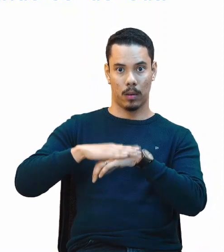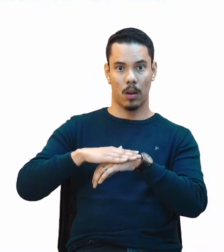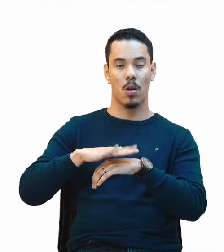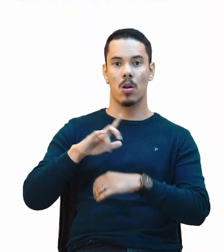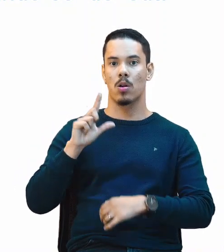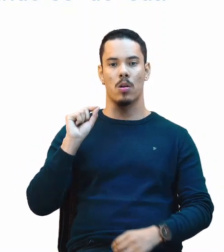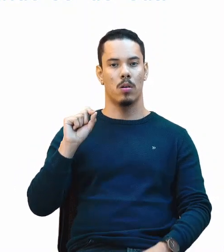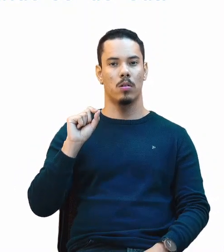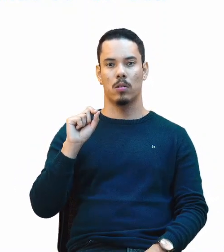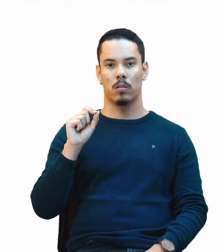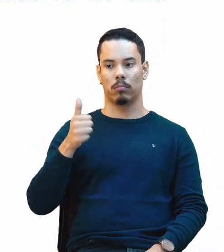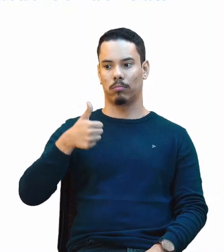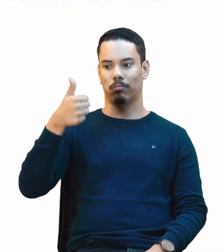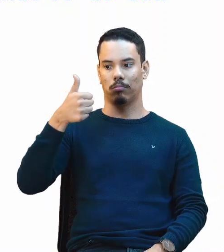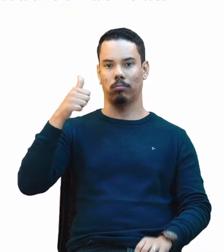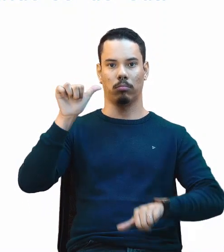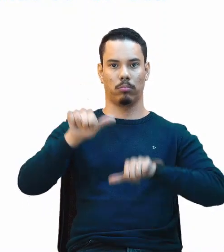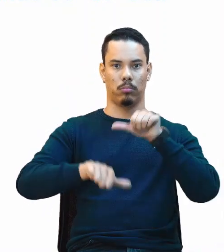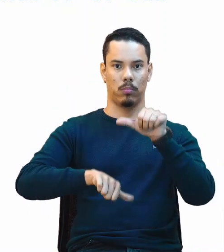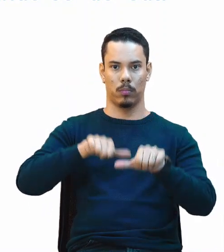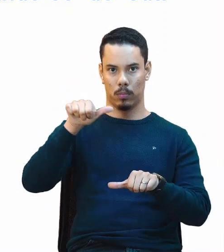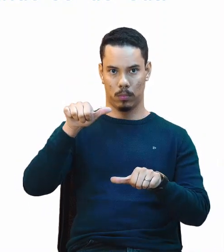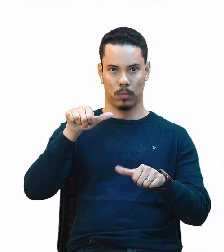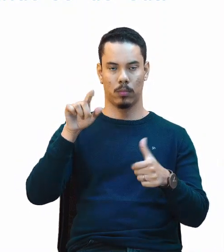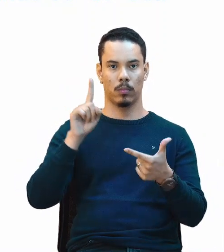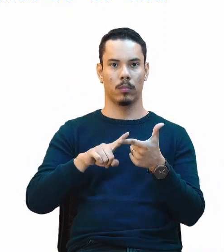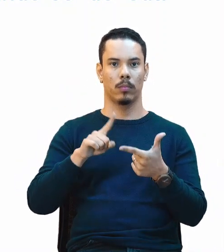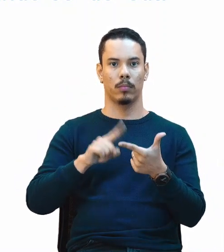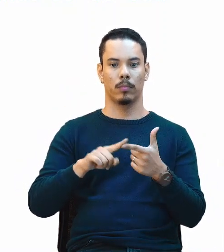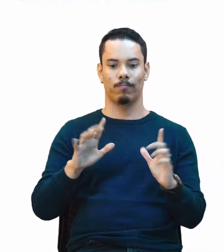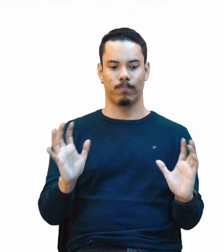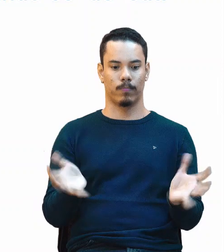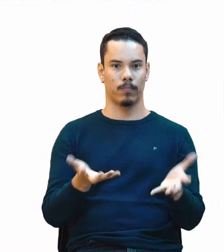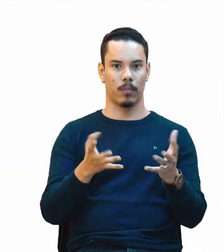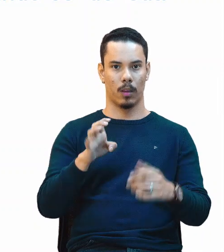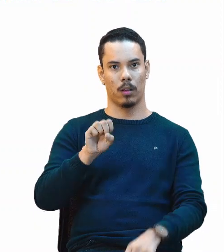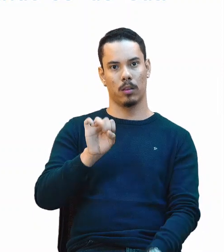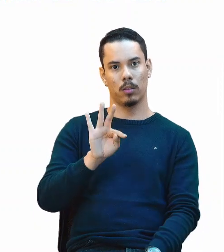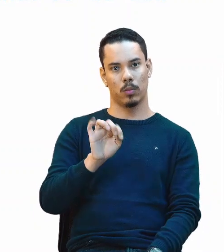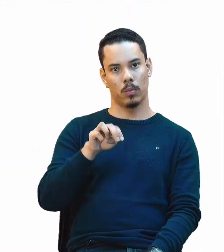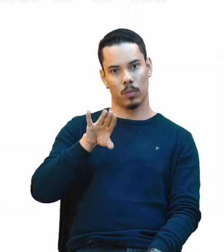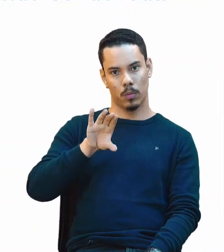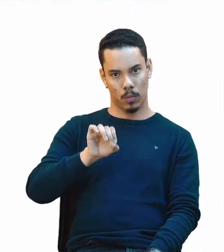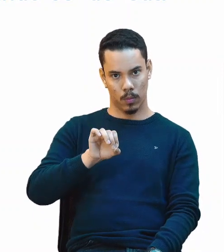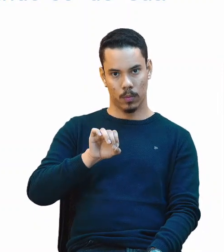foi a primeira mudança e o estímulo,